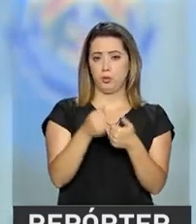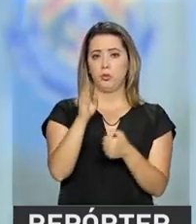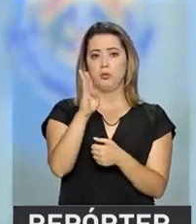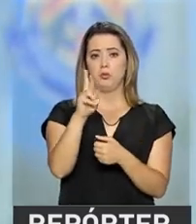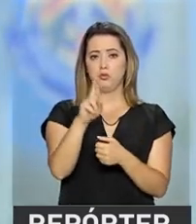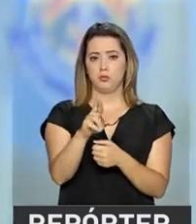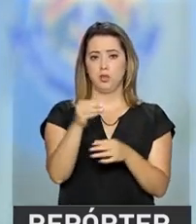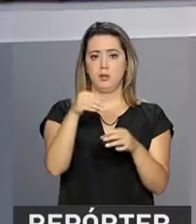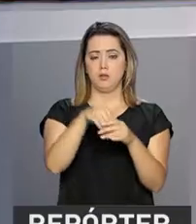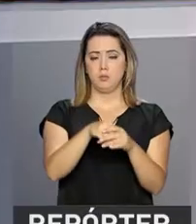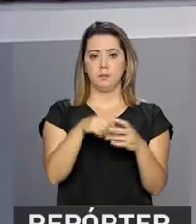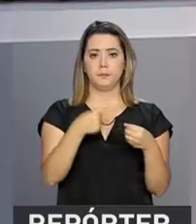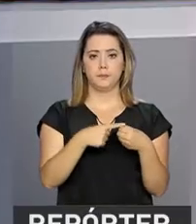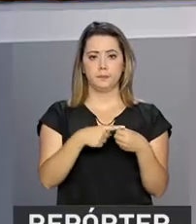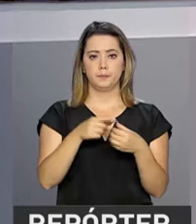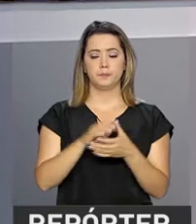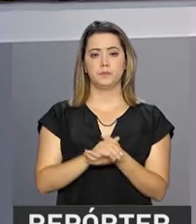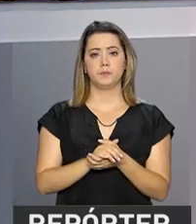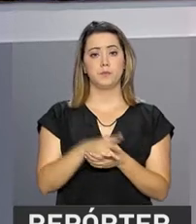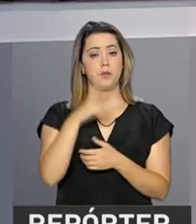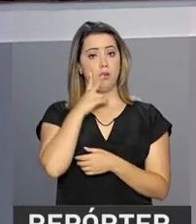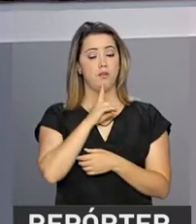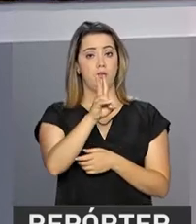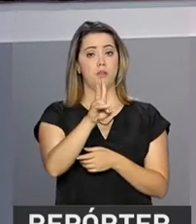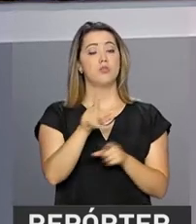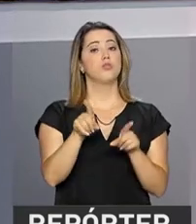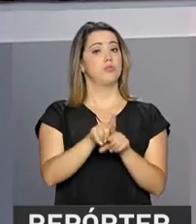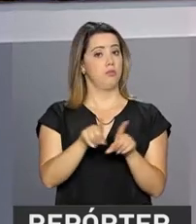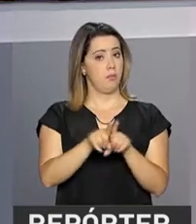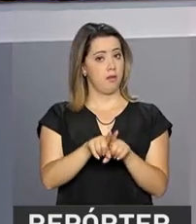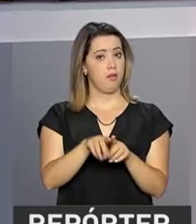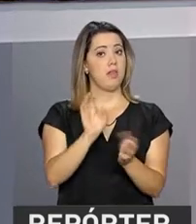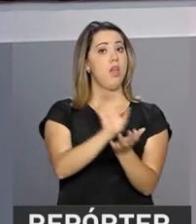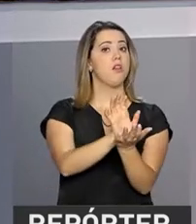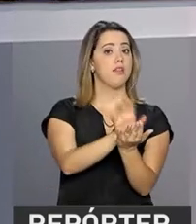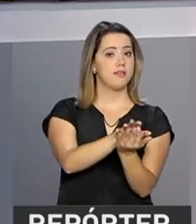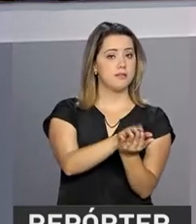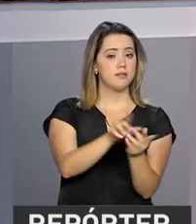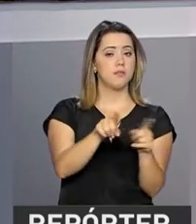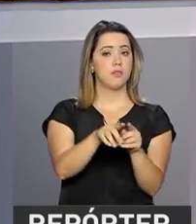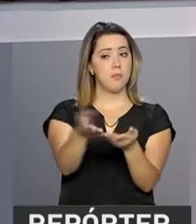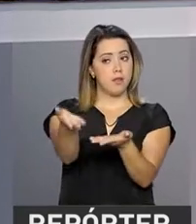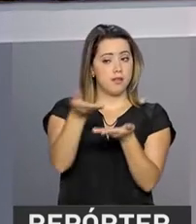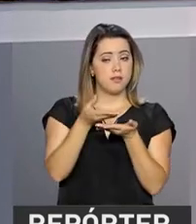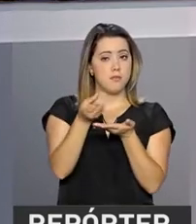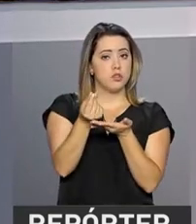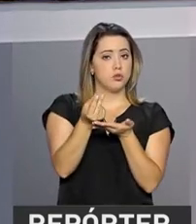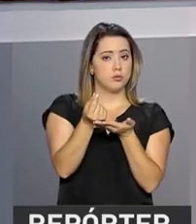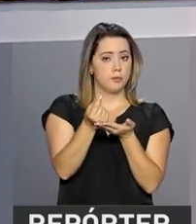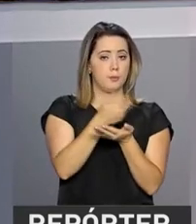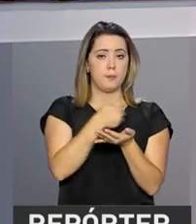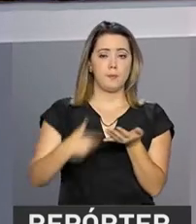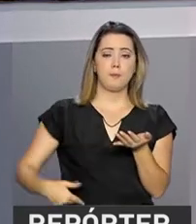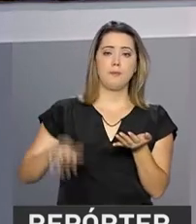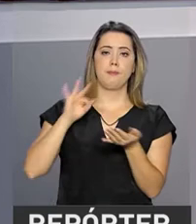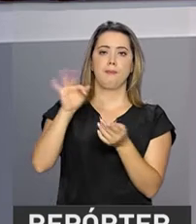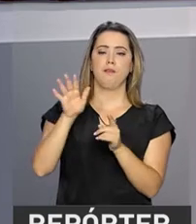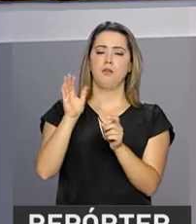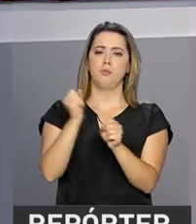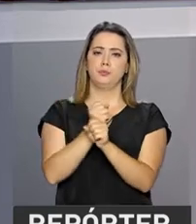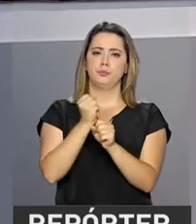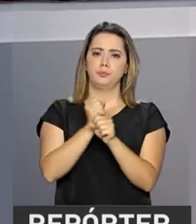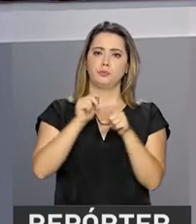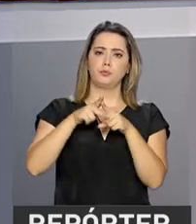do município e olha só esse também vai receber dinheiro do governo federal para obras de recuperação por